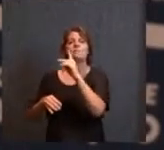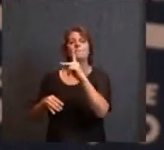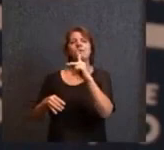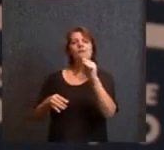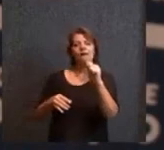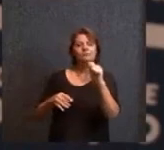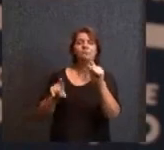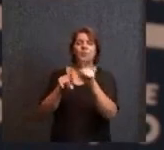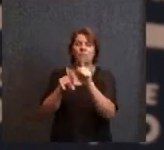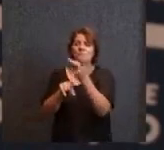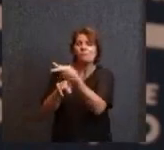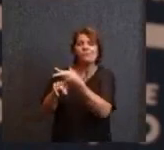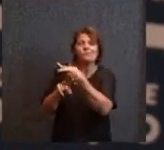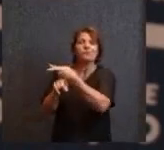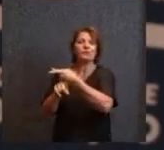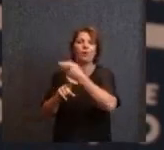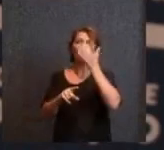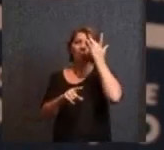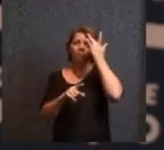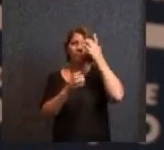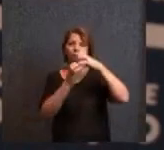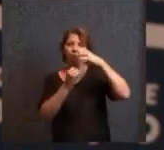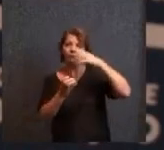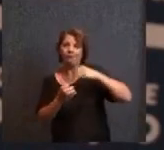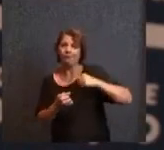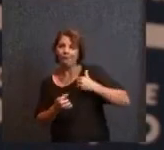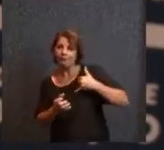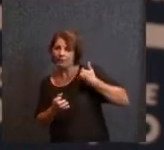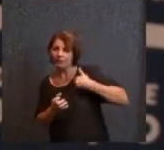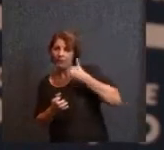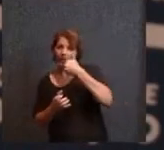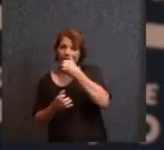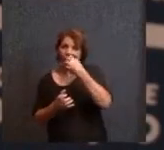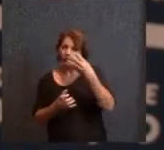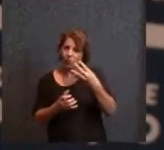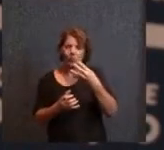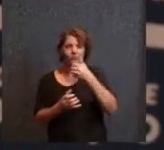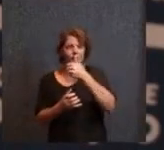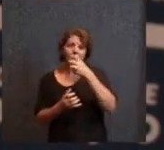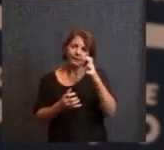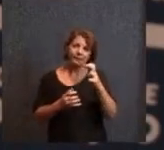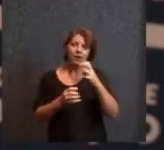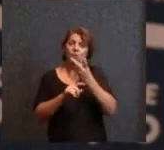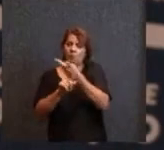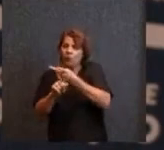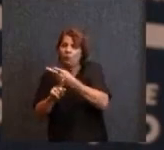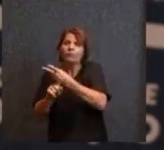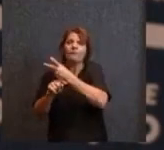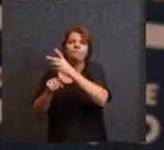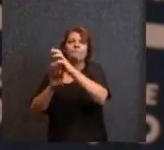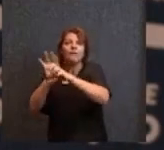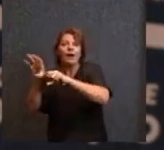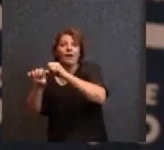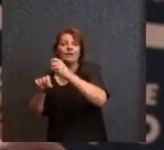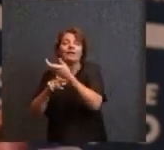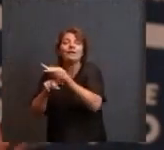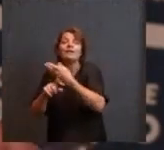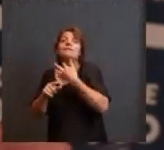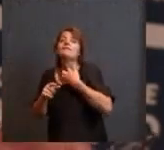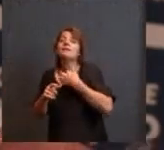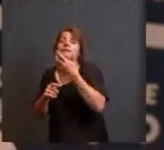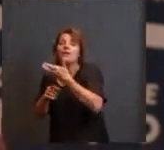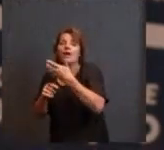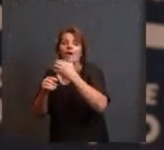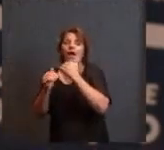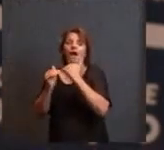que já, 14, 15 anos, foram buscar, estão buscando o CPA direto. Alguns deles são aprovados, uma boa